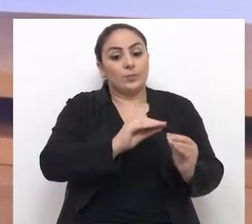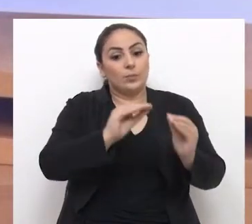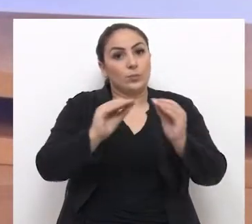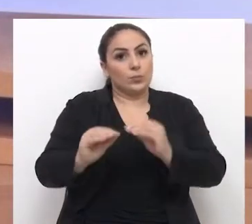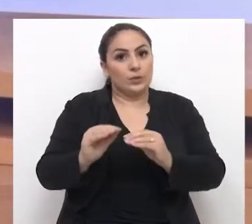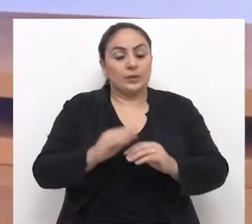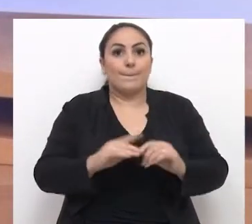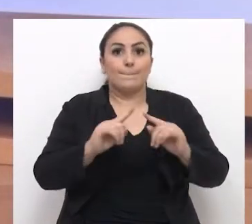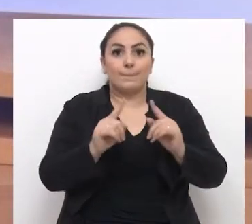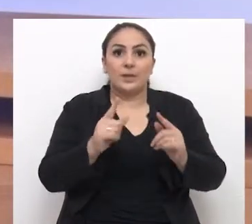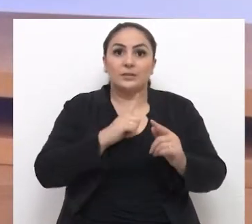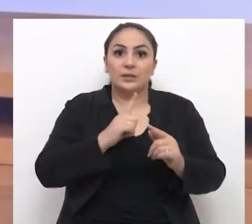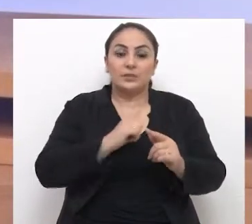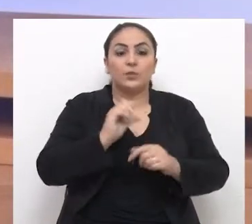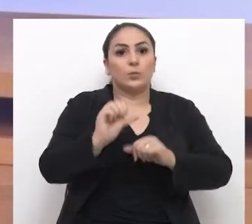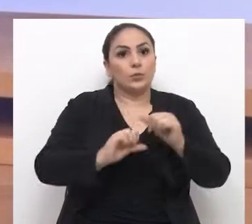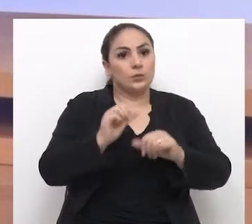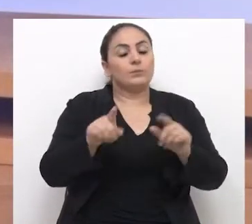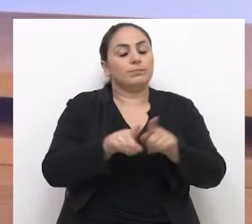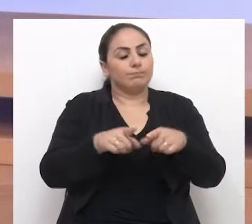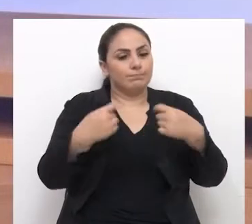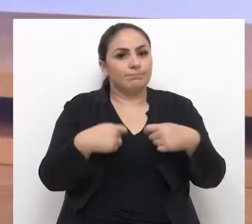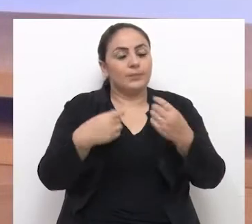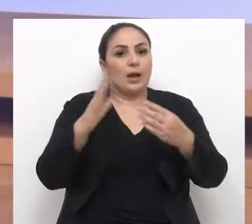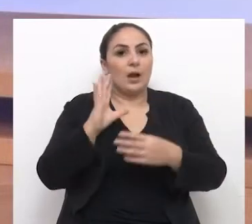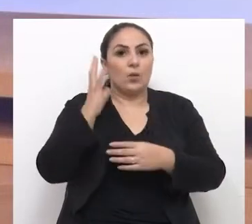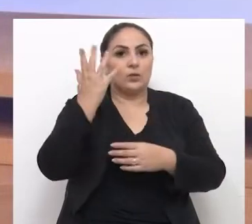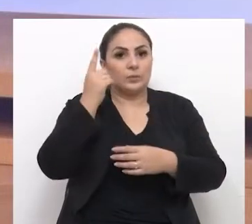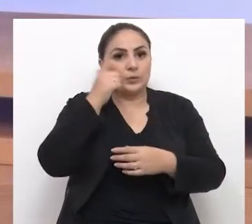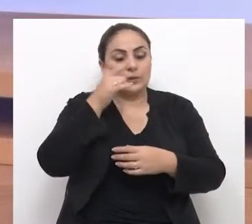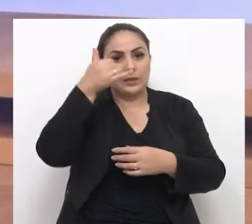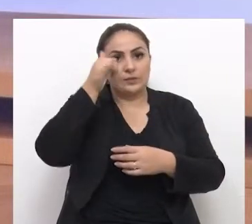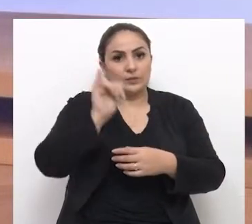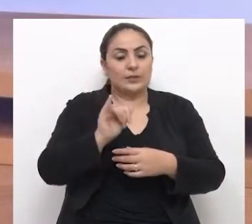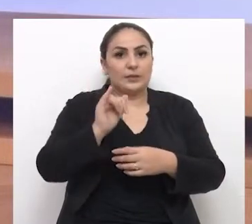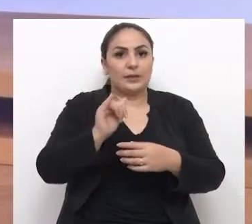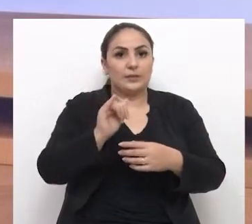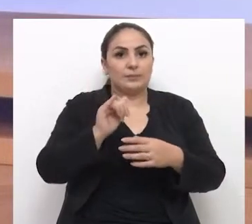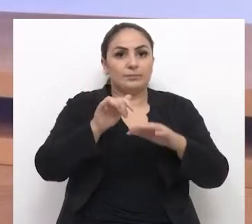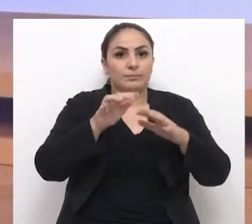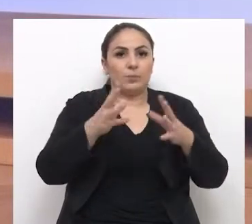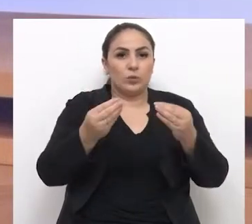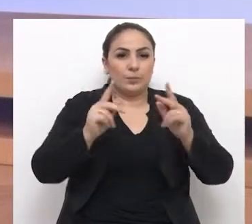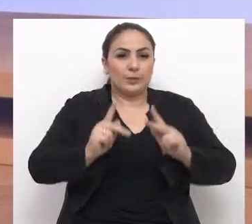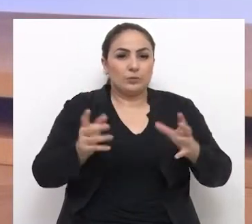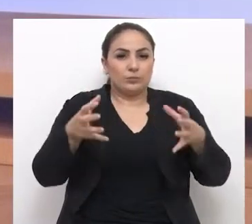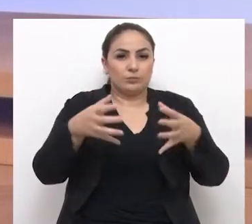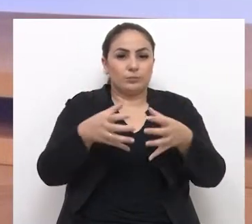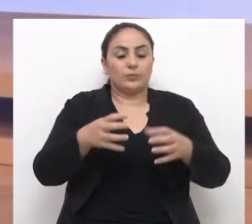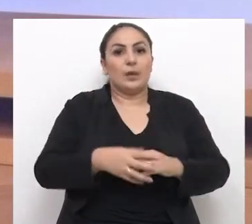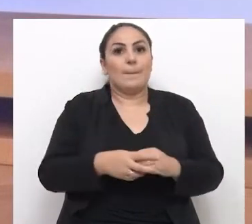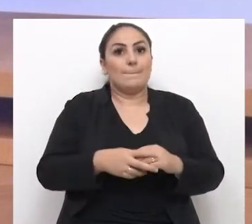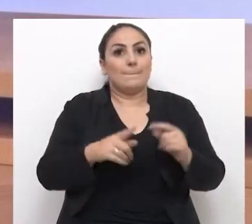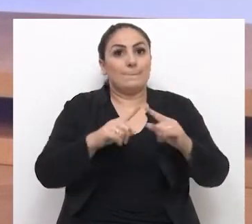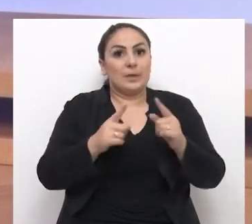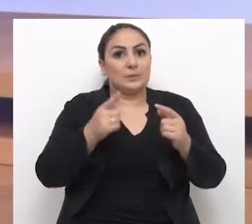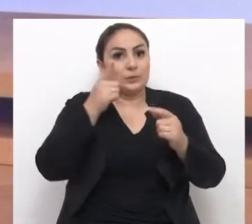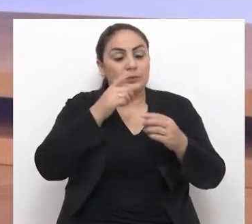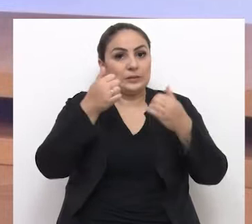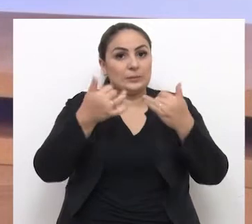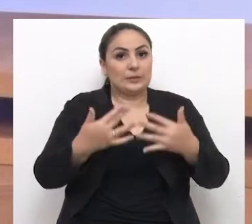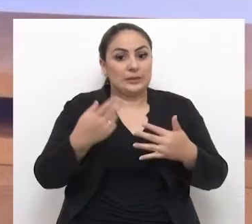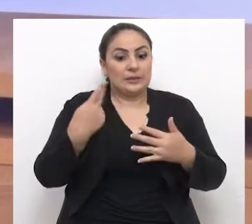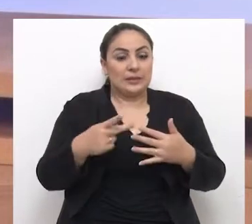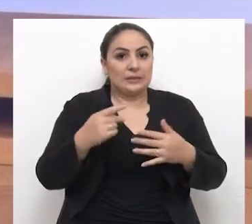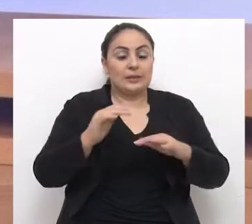foi adiada e outras mudanças também precisaram acontecer para evitar aglomerações. Justamente